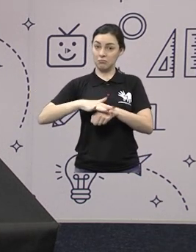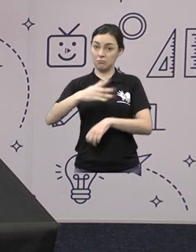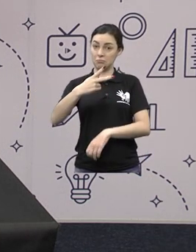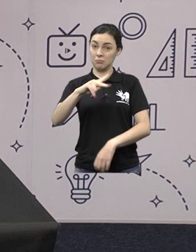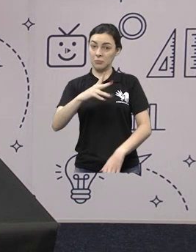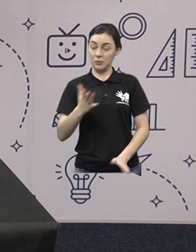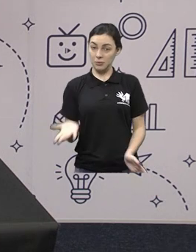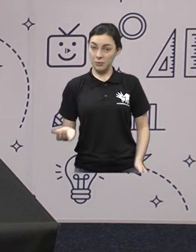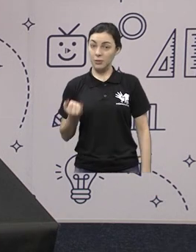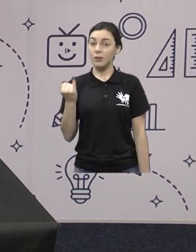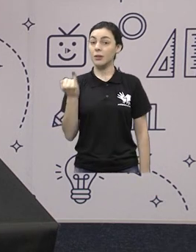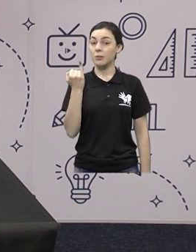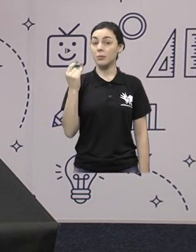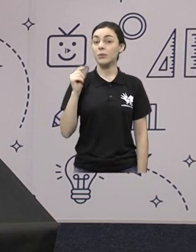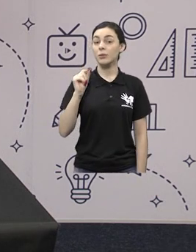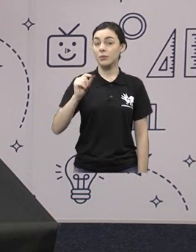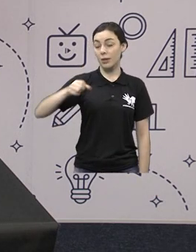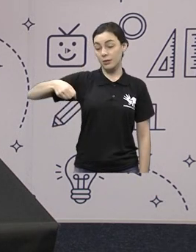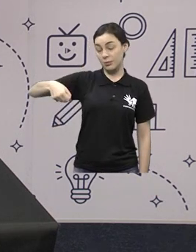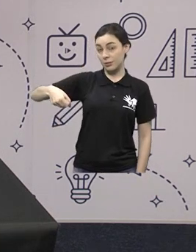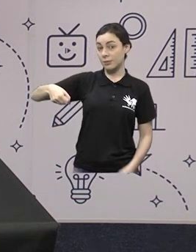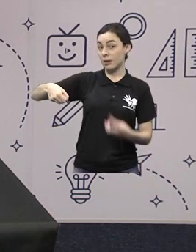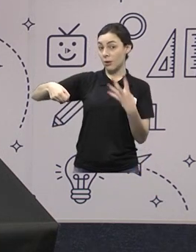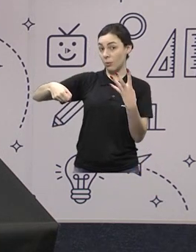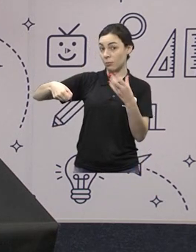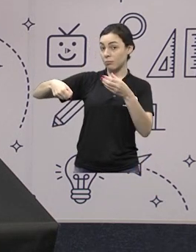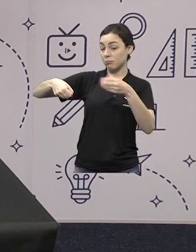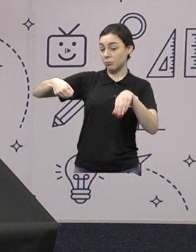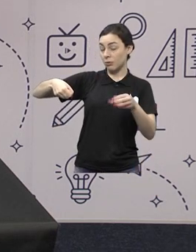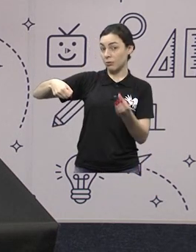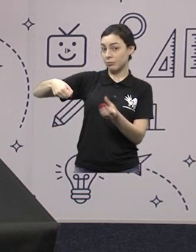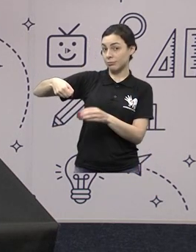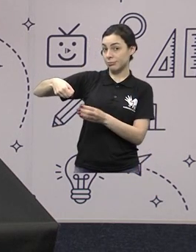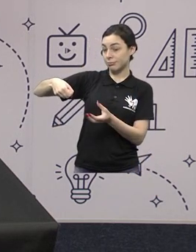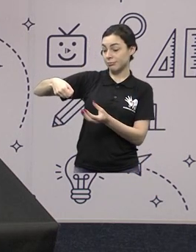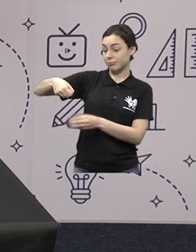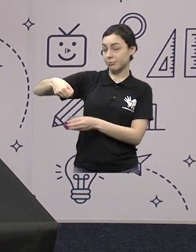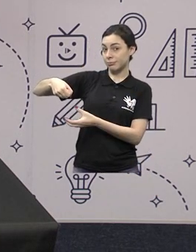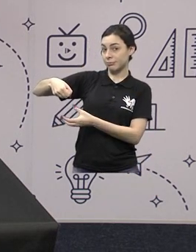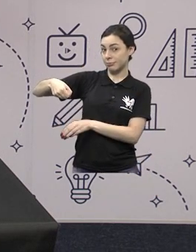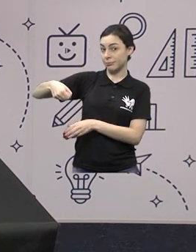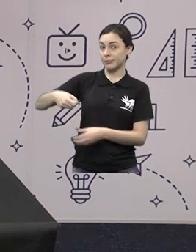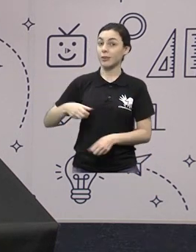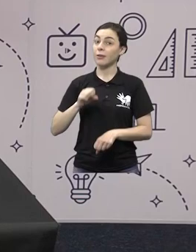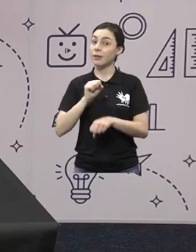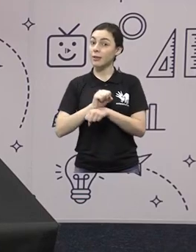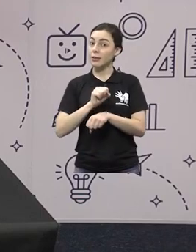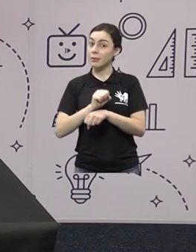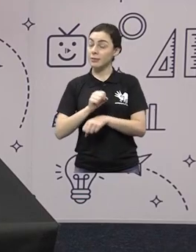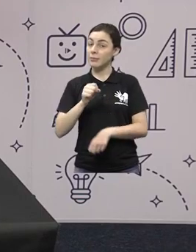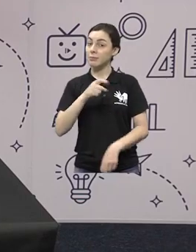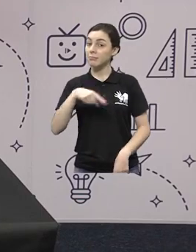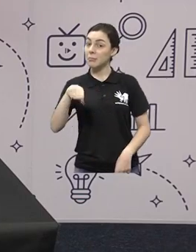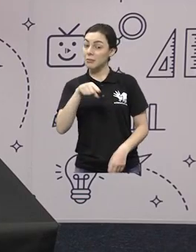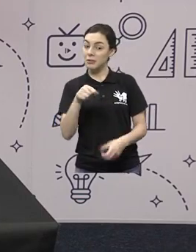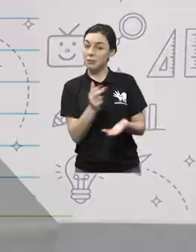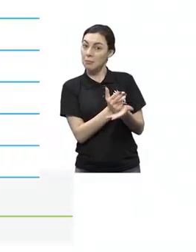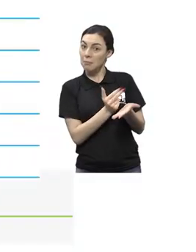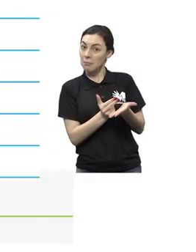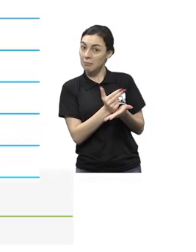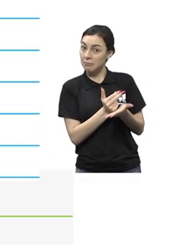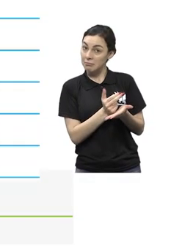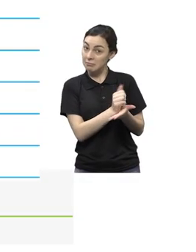seu jeito. O importante é que a sua cesta tenha 4 ovos. Agora nós vamos esperar um pouquinho